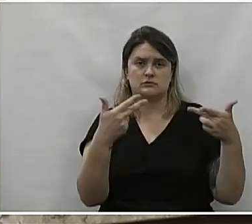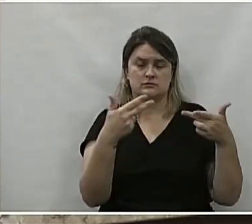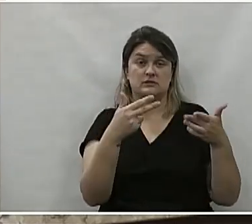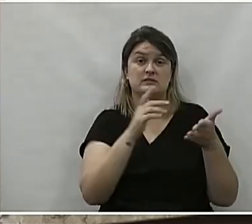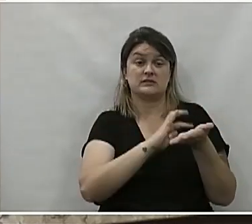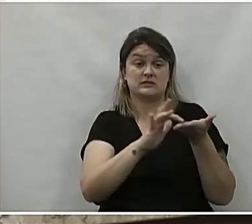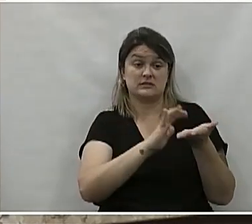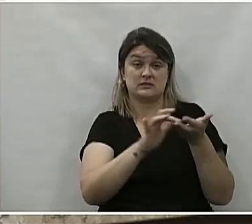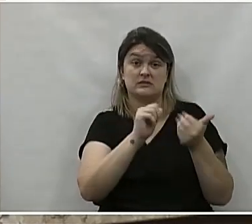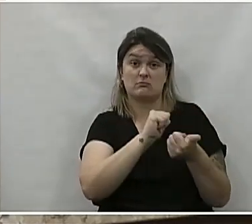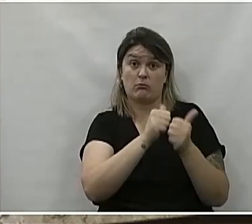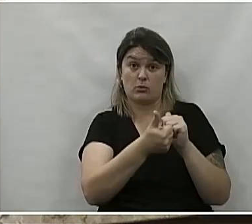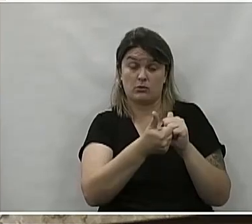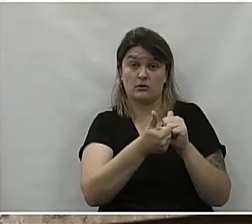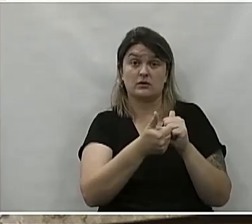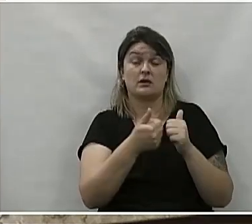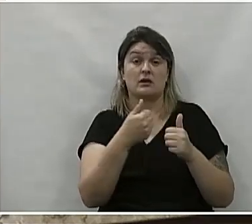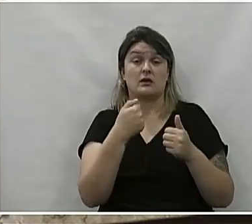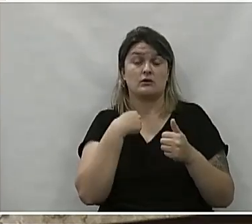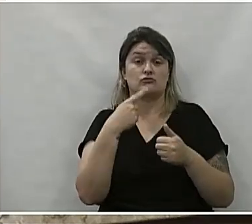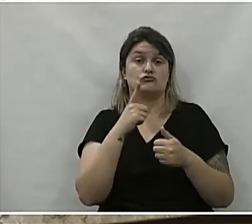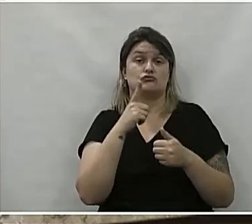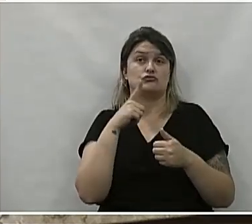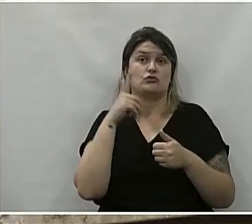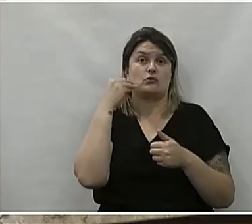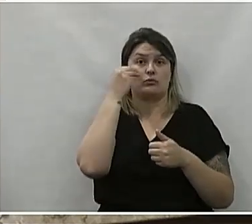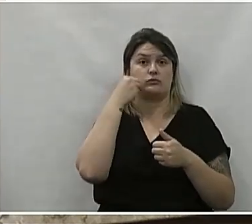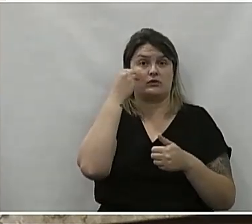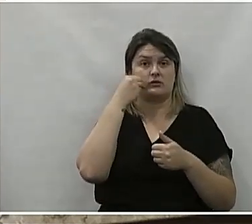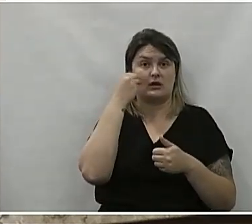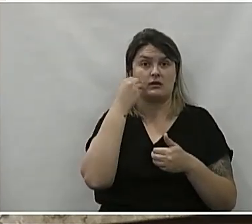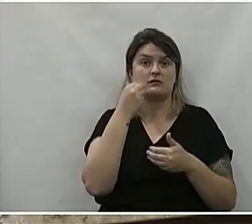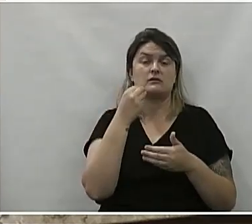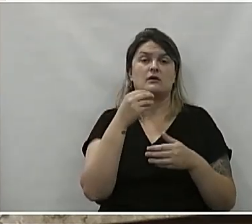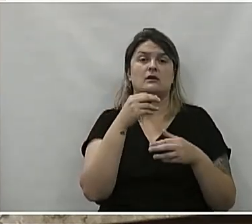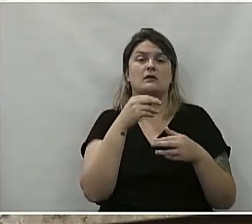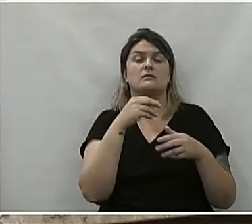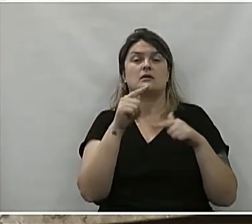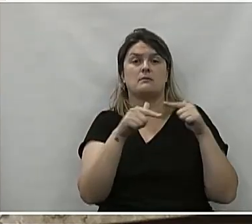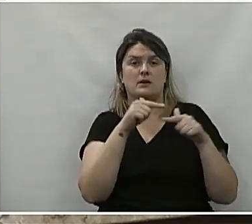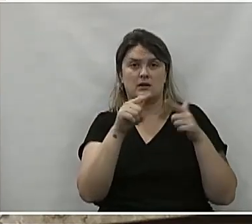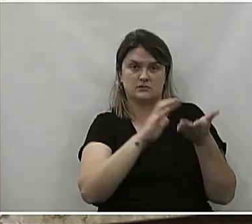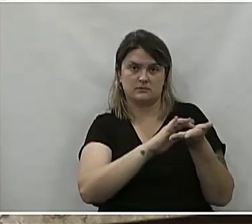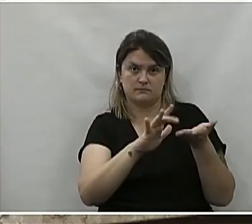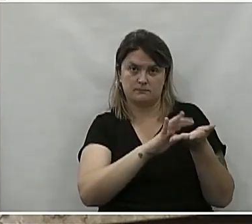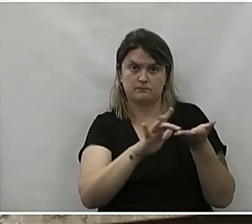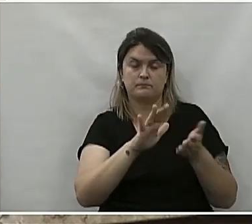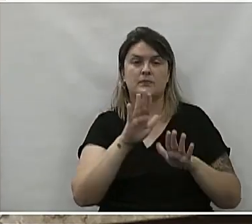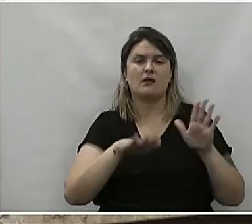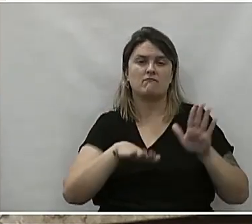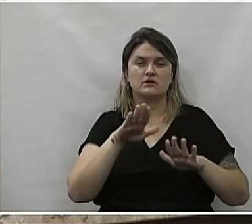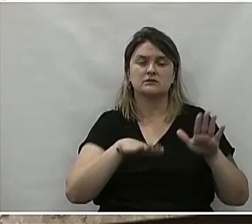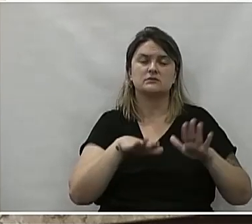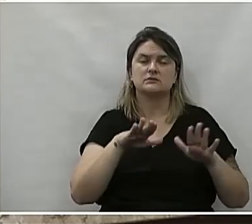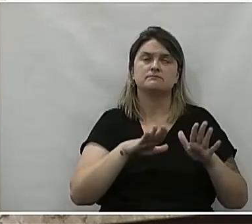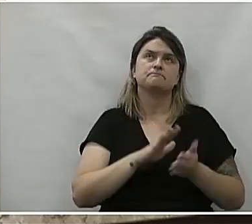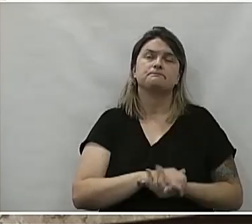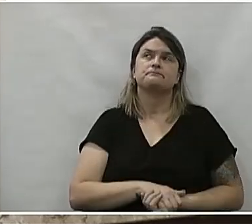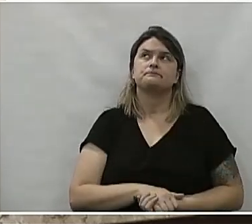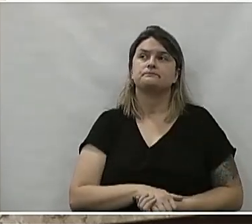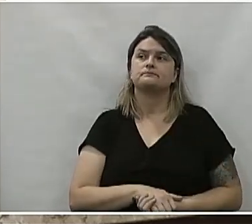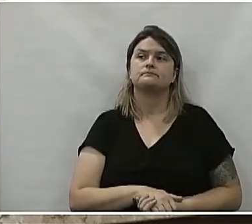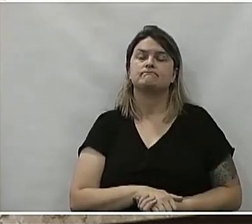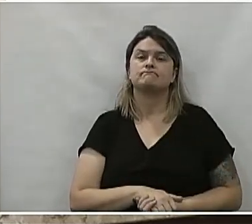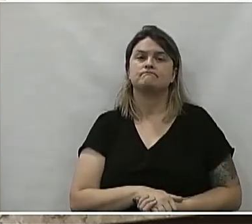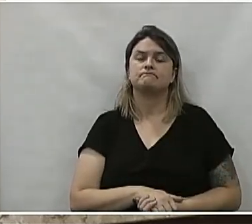secretaria De esportes Eu tive a oportunidade De estar À frente Da pasta E muitas vezes A